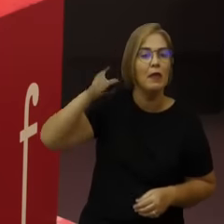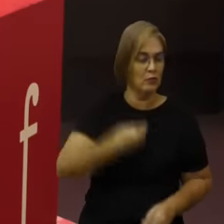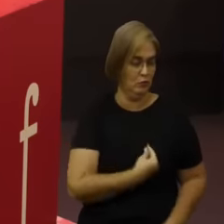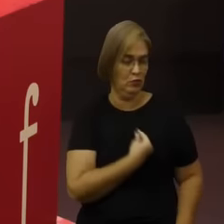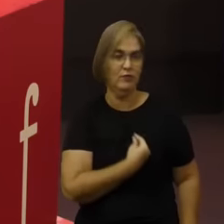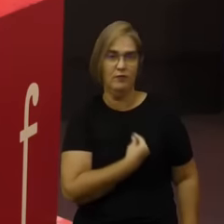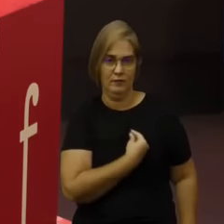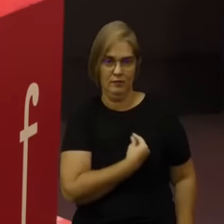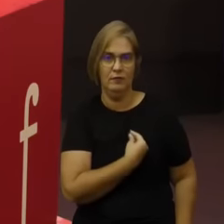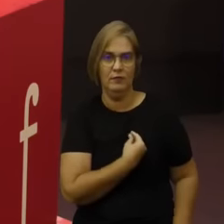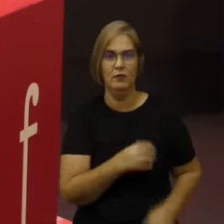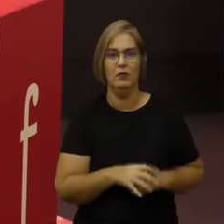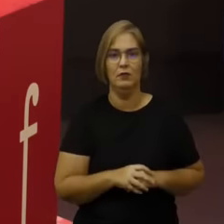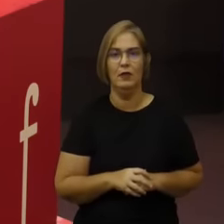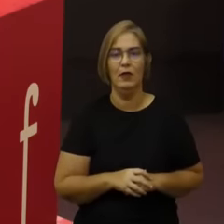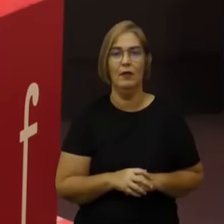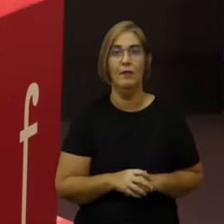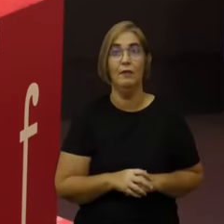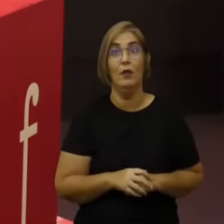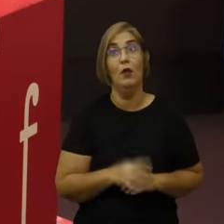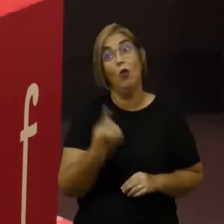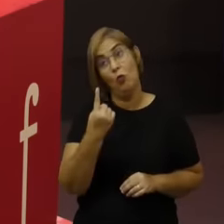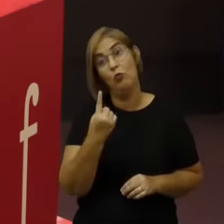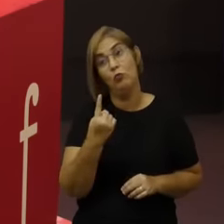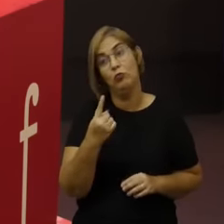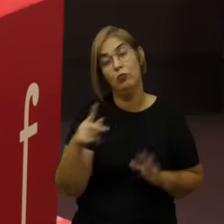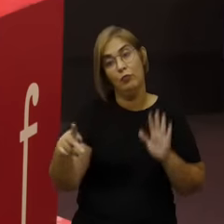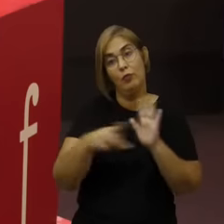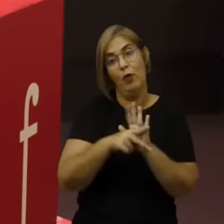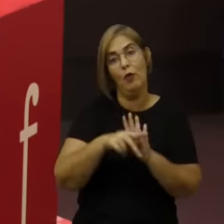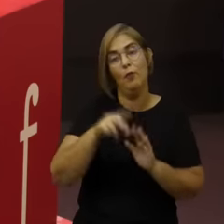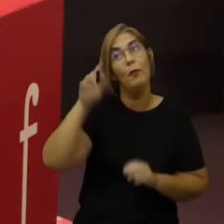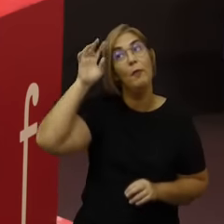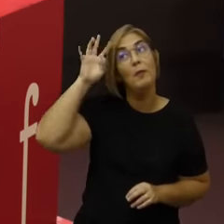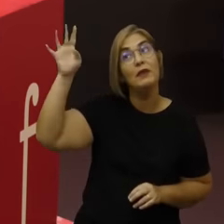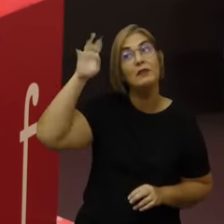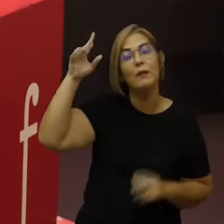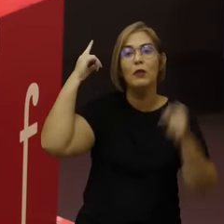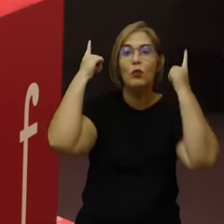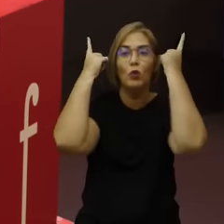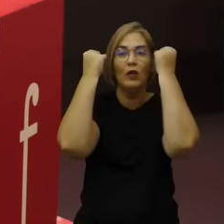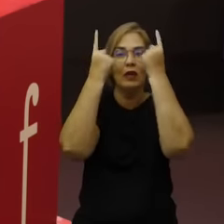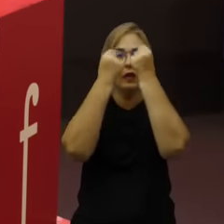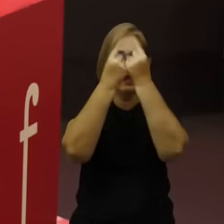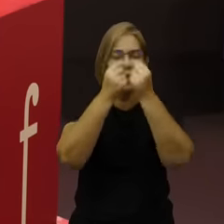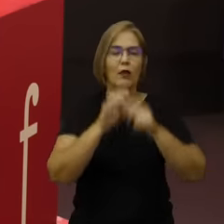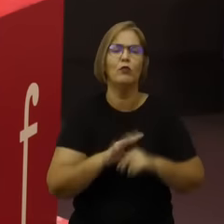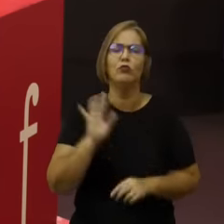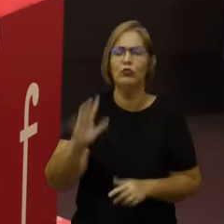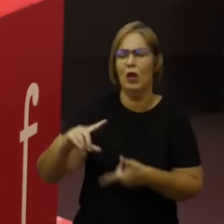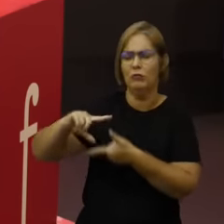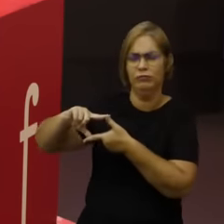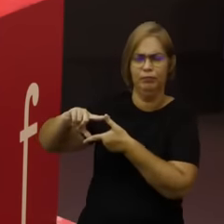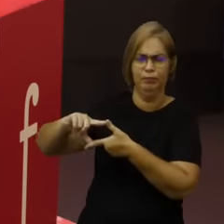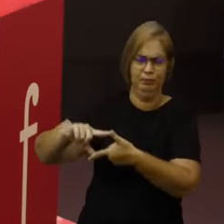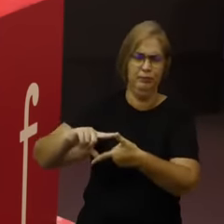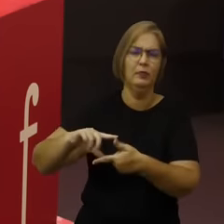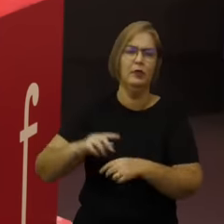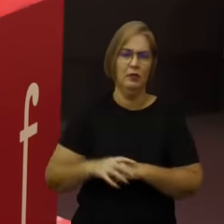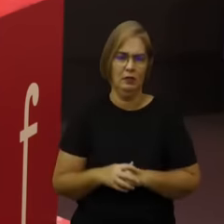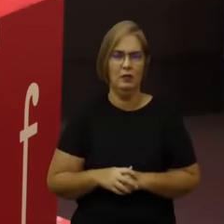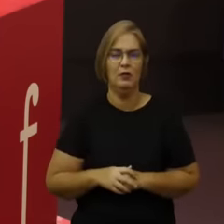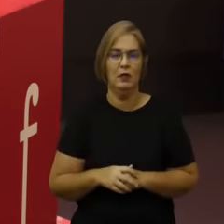de Camis, certamente é o pensamento grego, é o pensamento antigo, é o pensamento clássico. Certamente outra fonte do seu pensamento é o